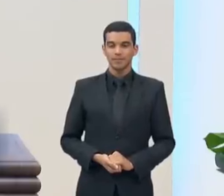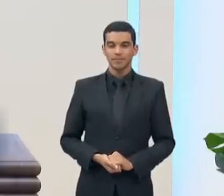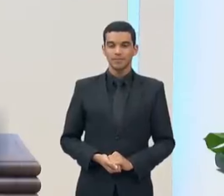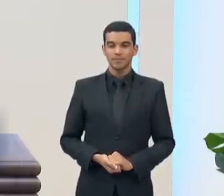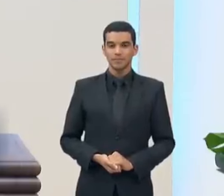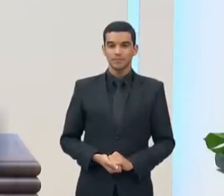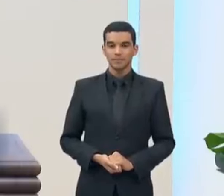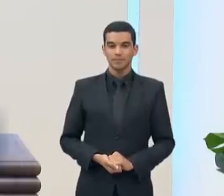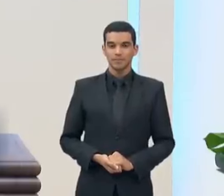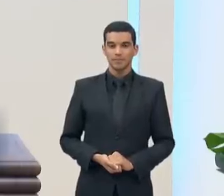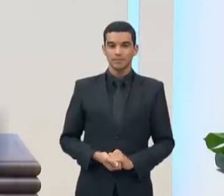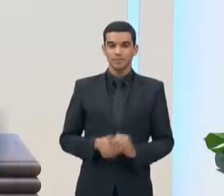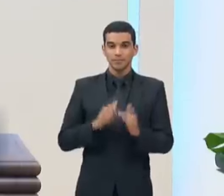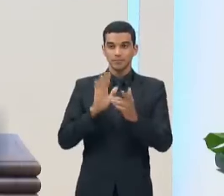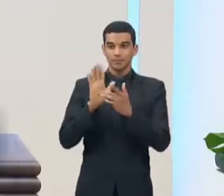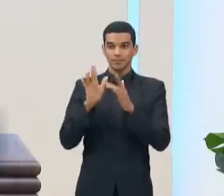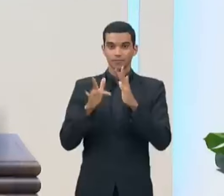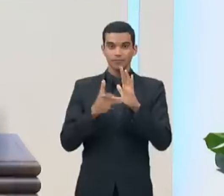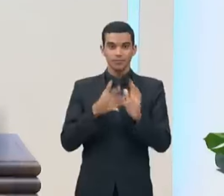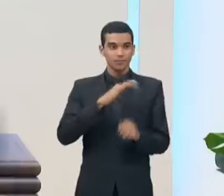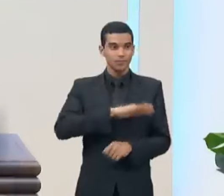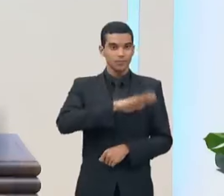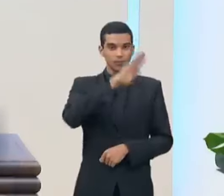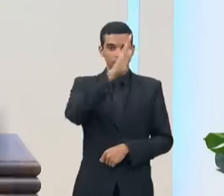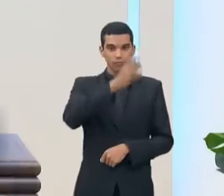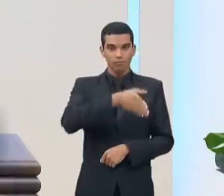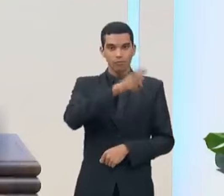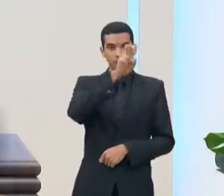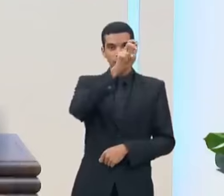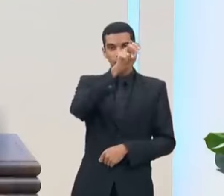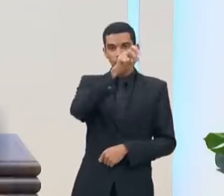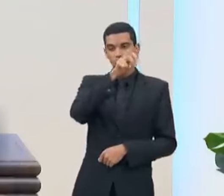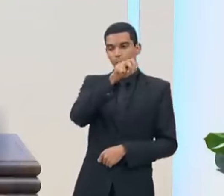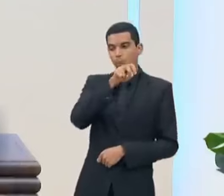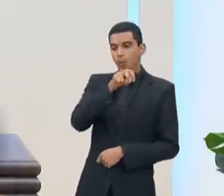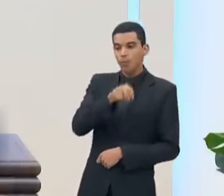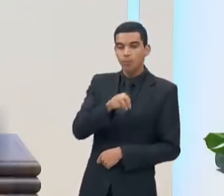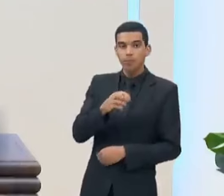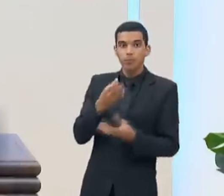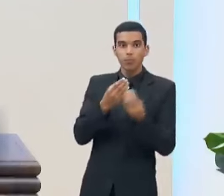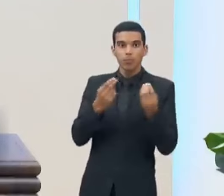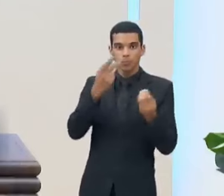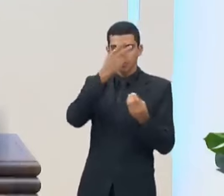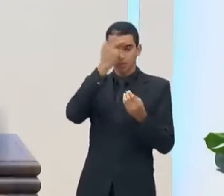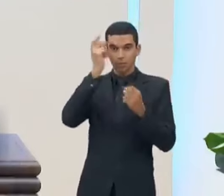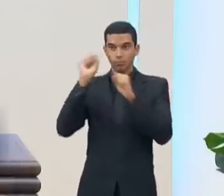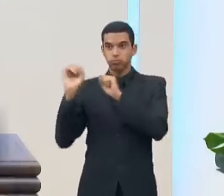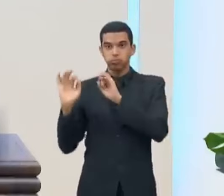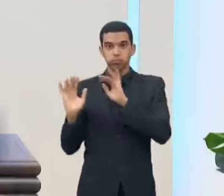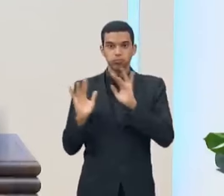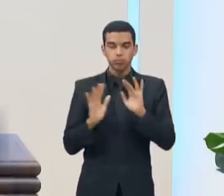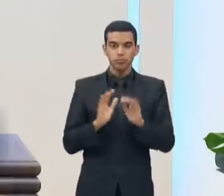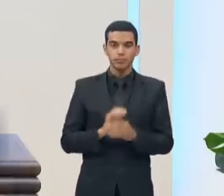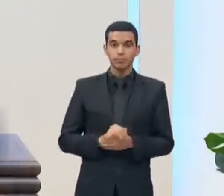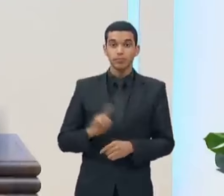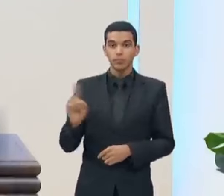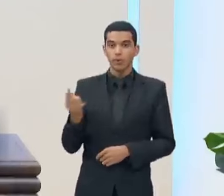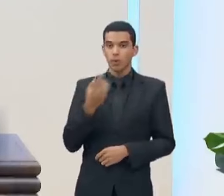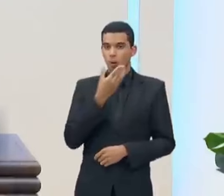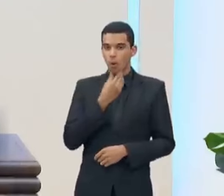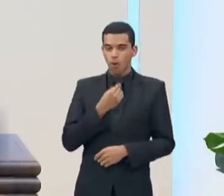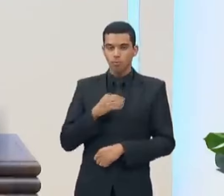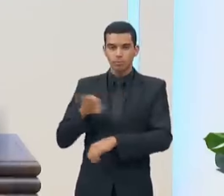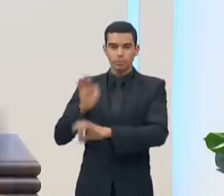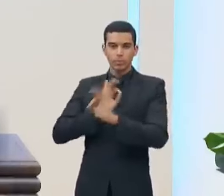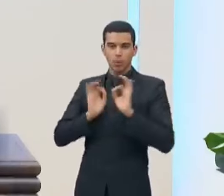monte, grandes multidões o seguiram, e eis que um leproso aproximou-se e o